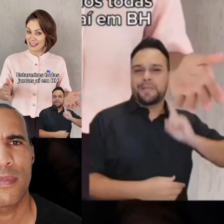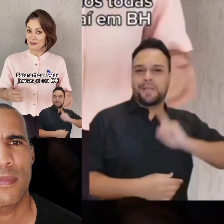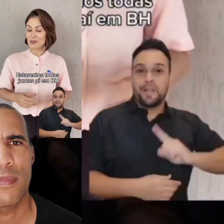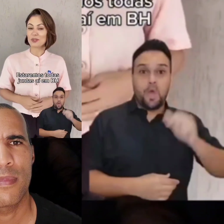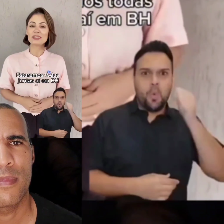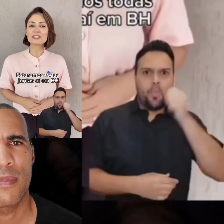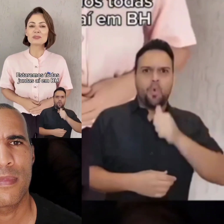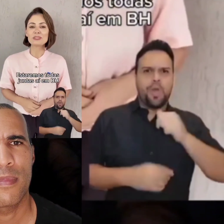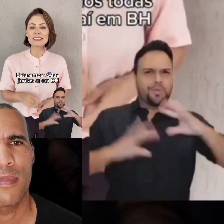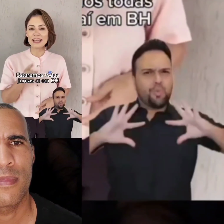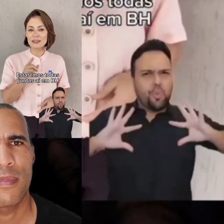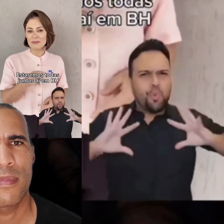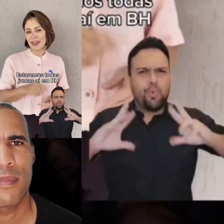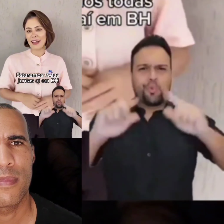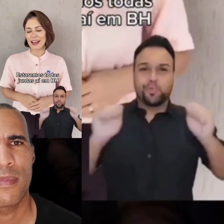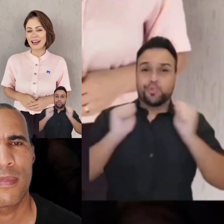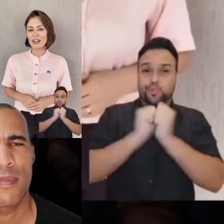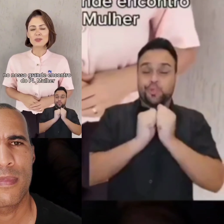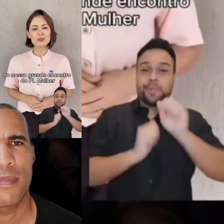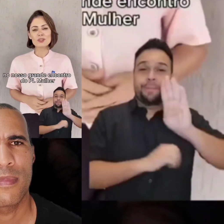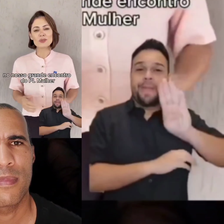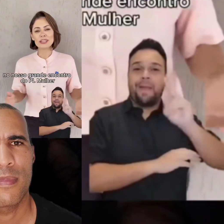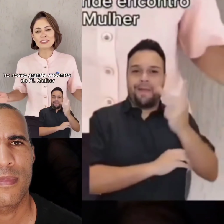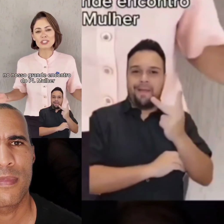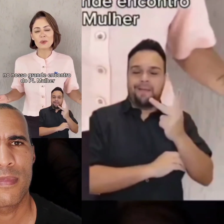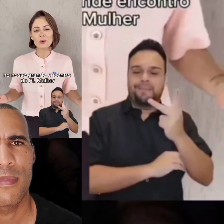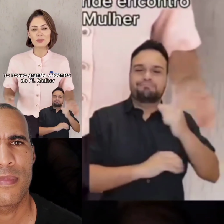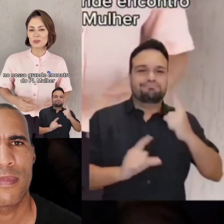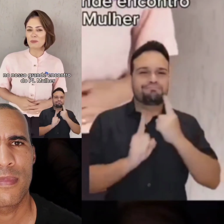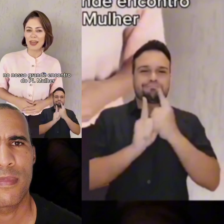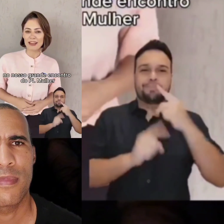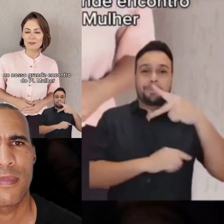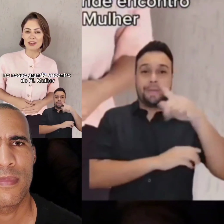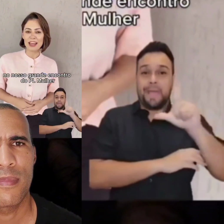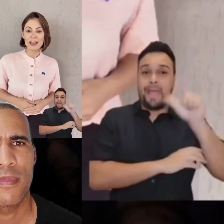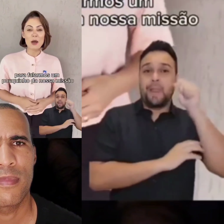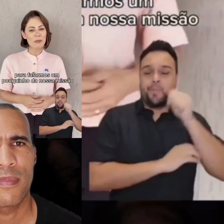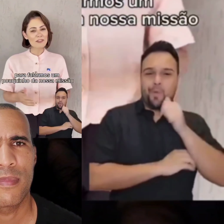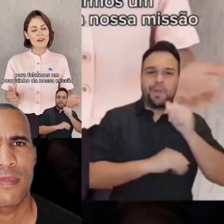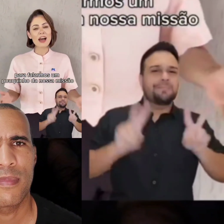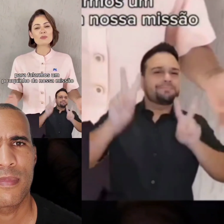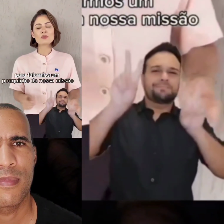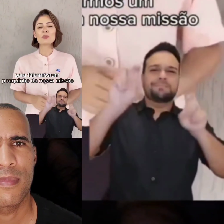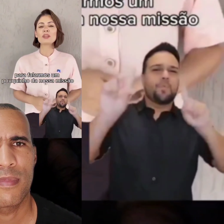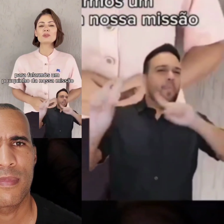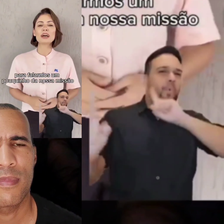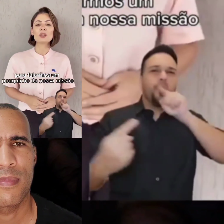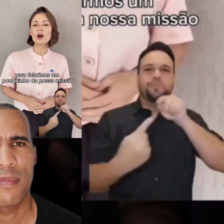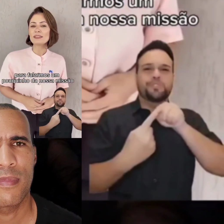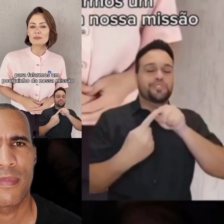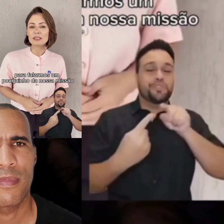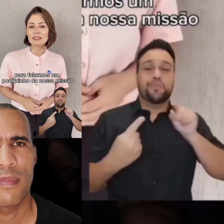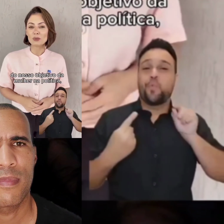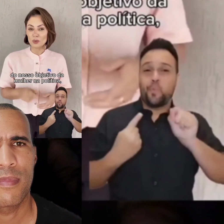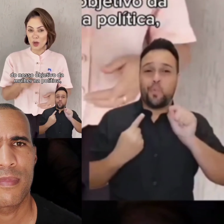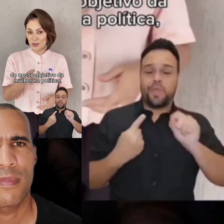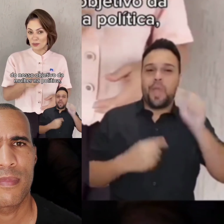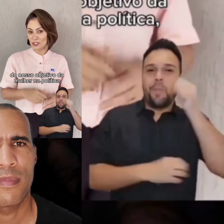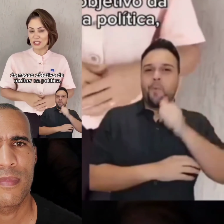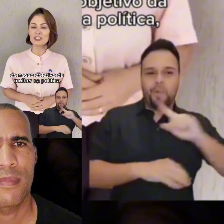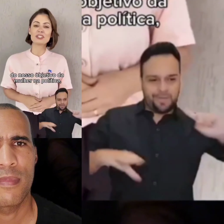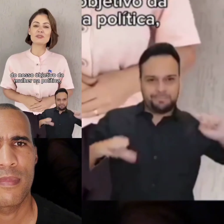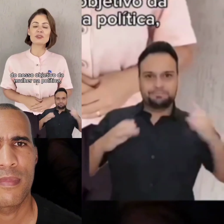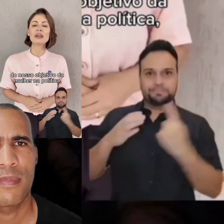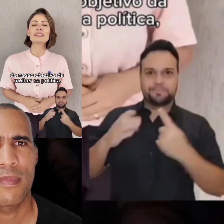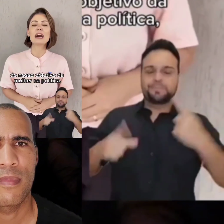mineira. Estaremos todas juntas aí em BH no nosso grande encontro do PL Mulher para falarmos um pouquinho da nossa missão, do